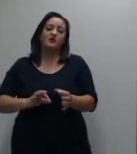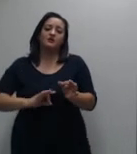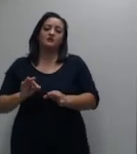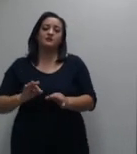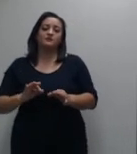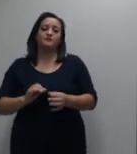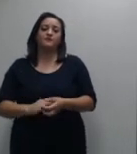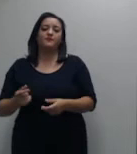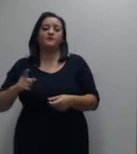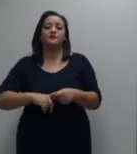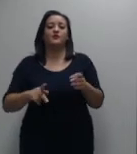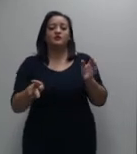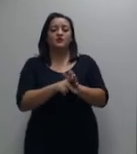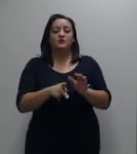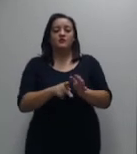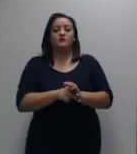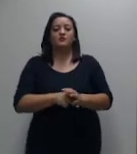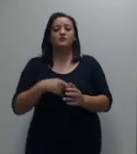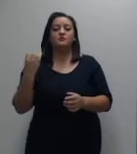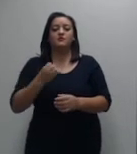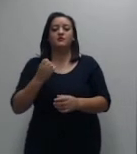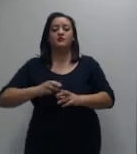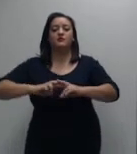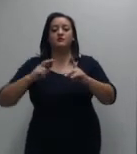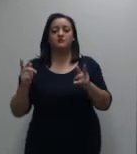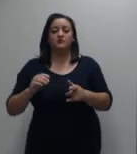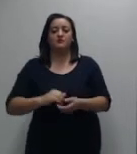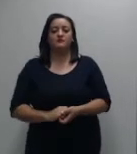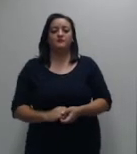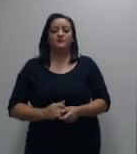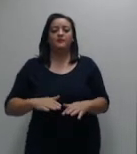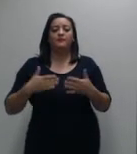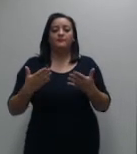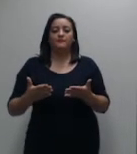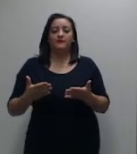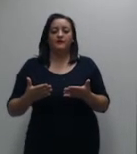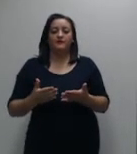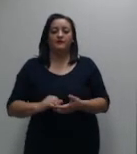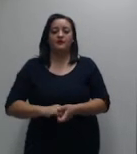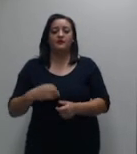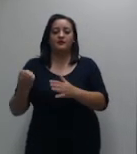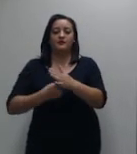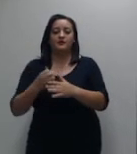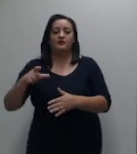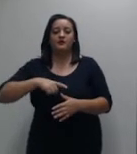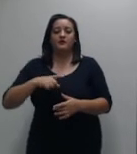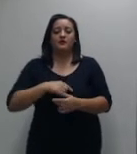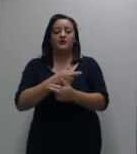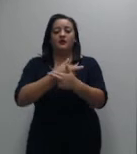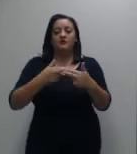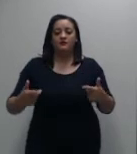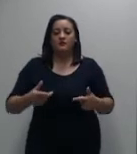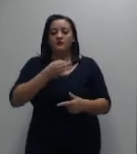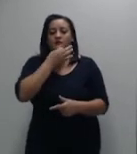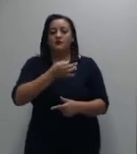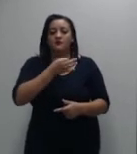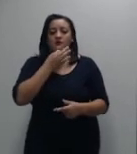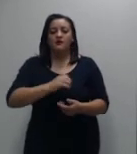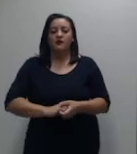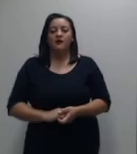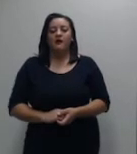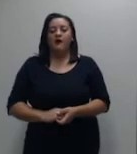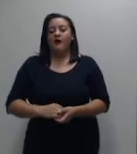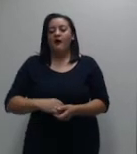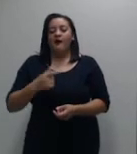remetem ao próprio cerne da controvérsia né então abraços Olha que uma série de argumentos que não convém trazer